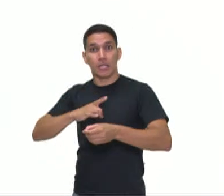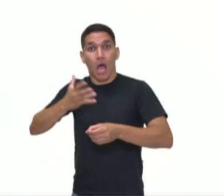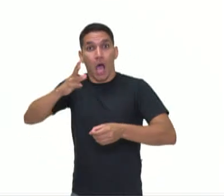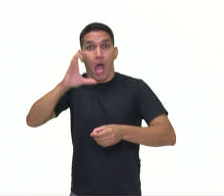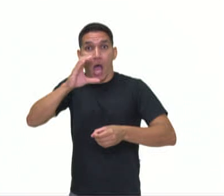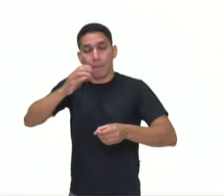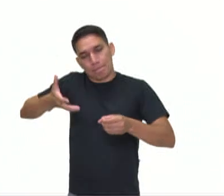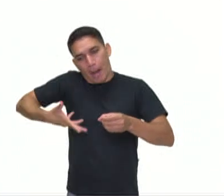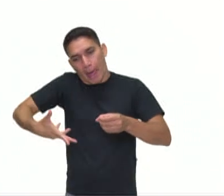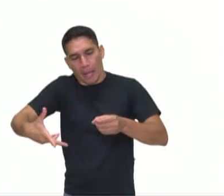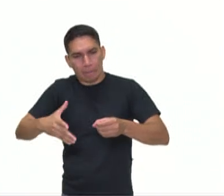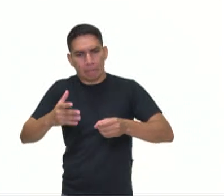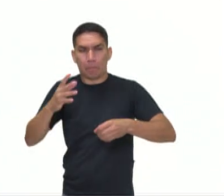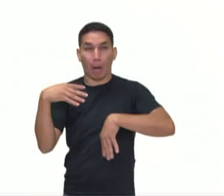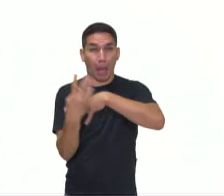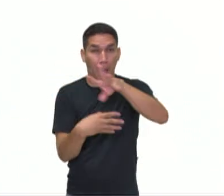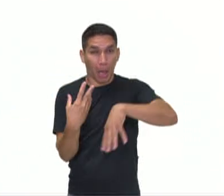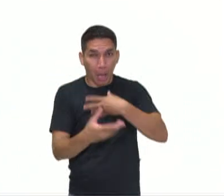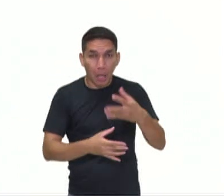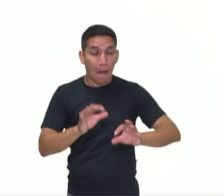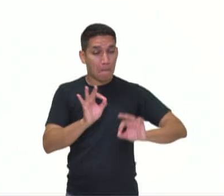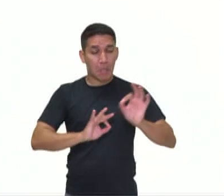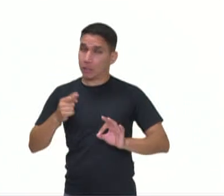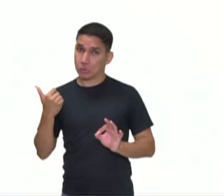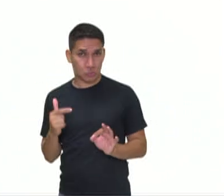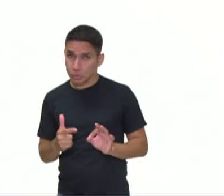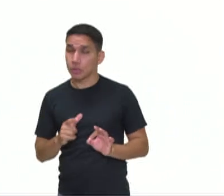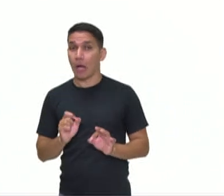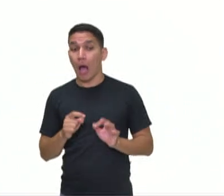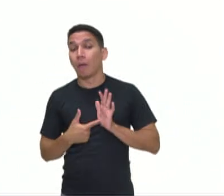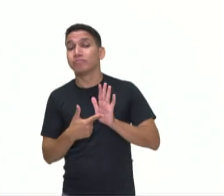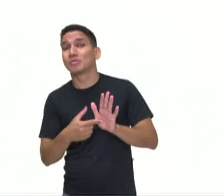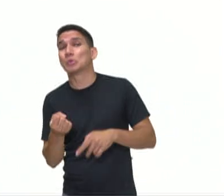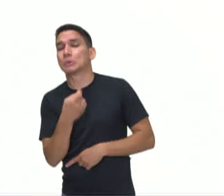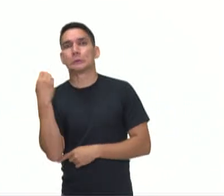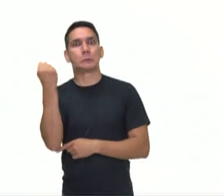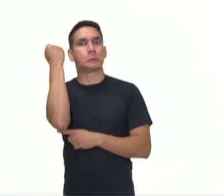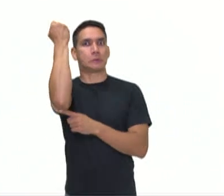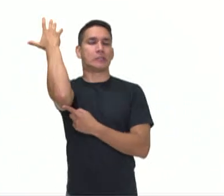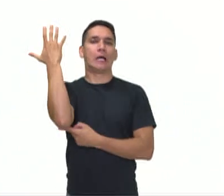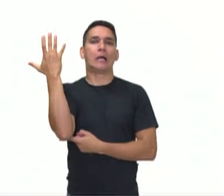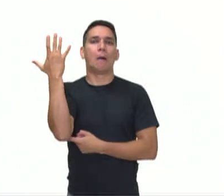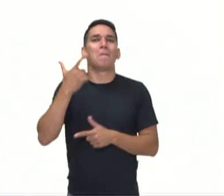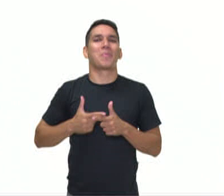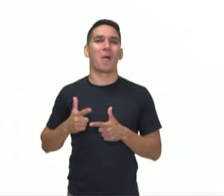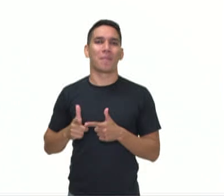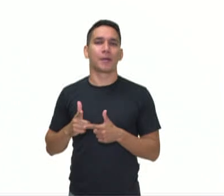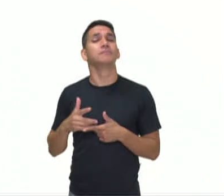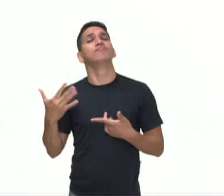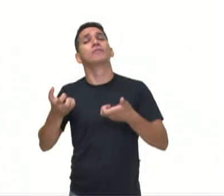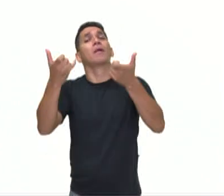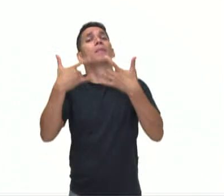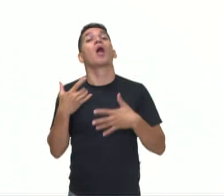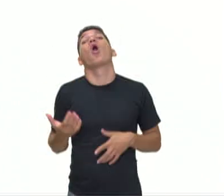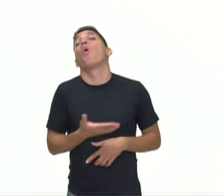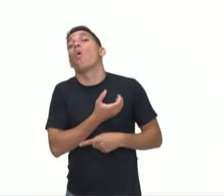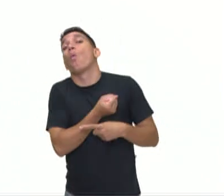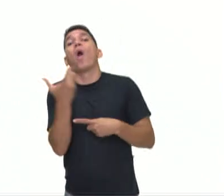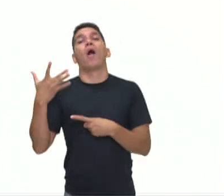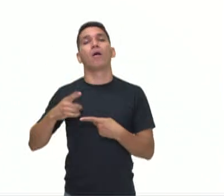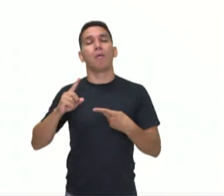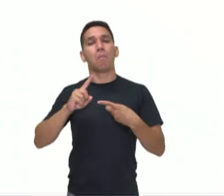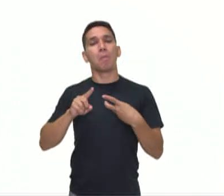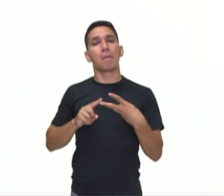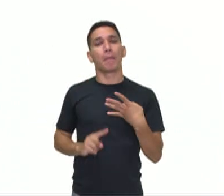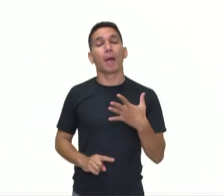acelerada e desordenada, sem planejamento, apresenta graves problemas. Descreva alguns problemas que podem ocorrer